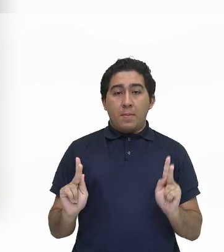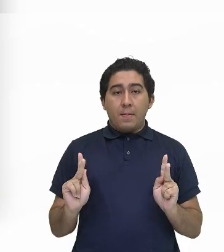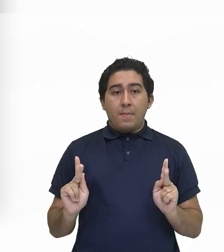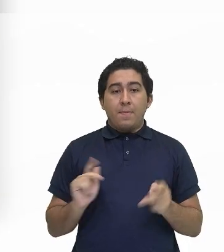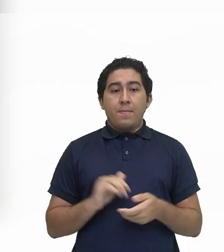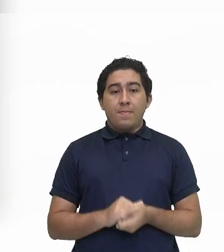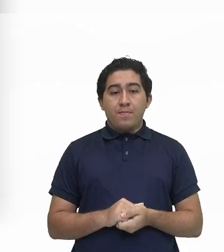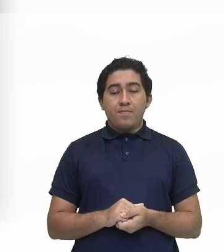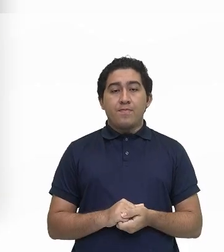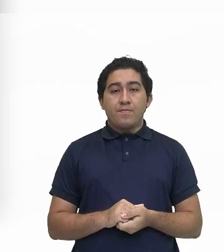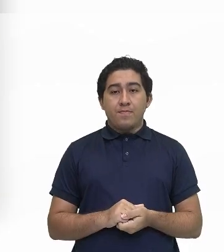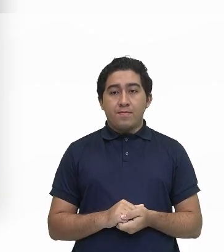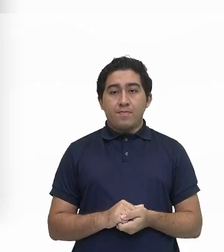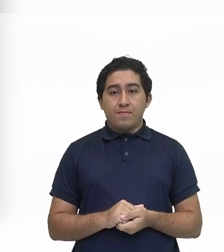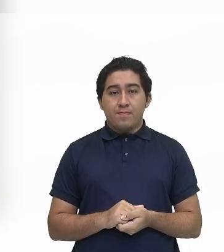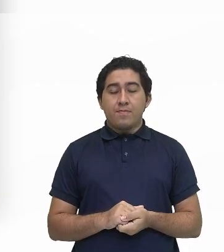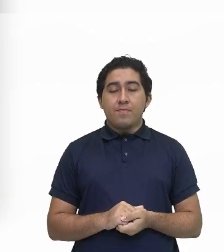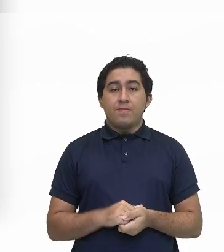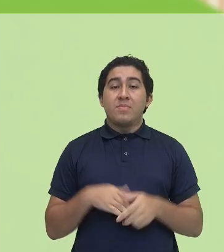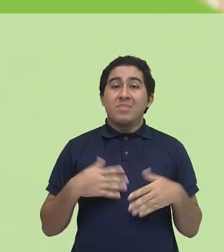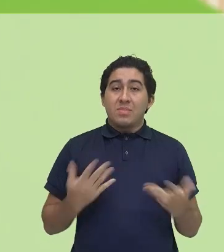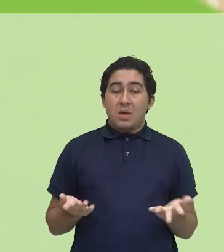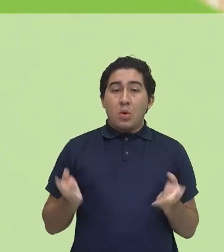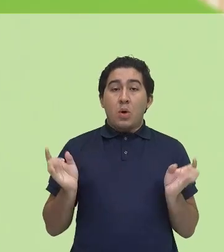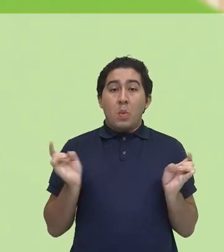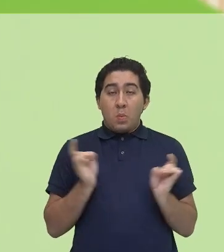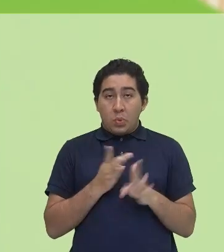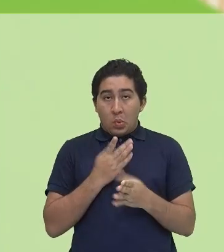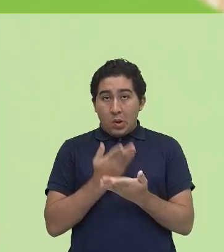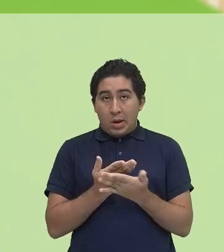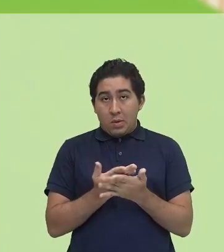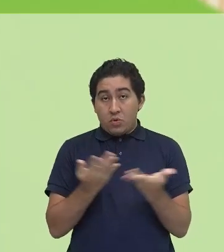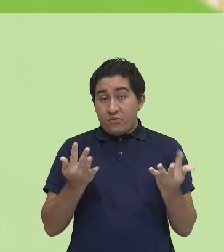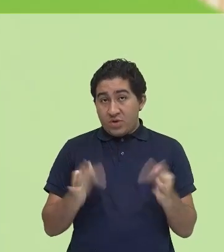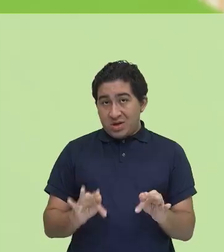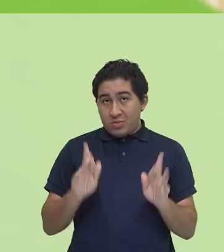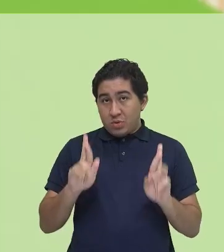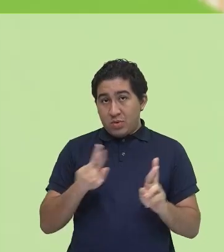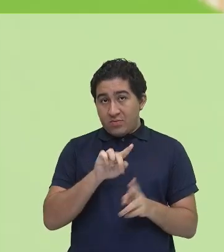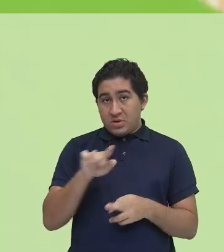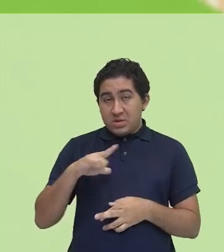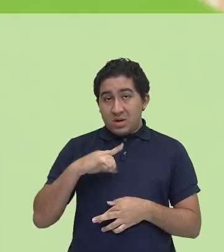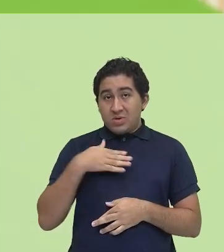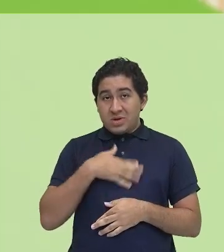pessoal. Chegamos ao final da nossa aula. Eu espero que vocês tenham